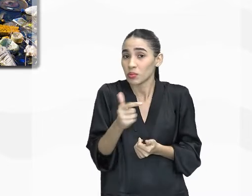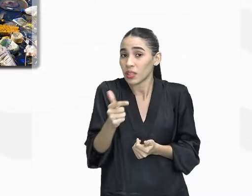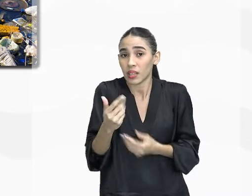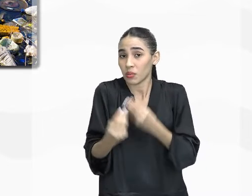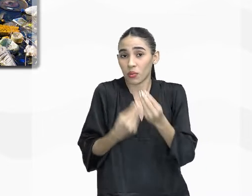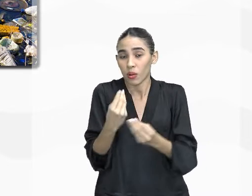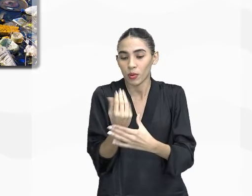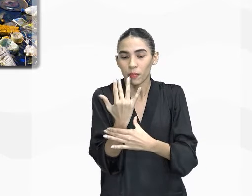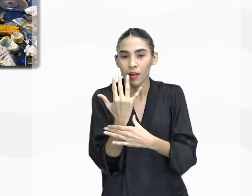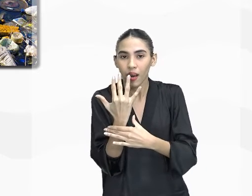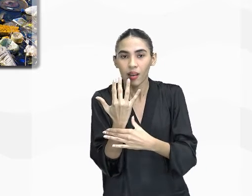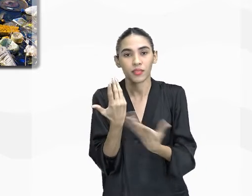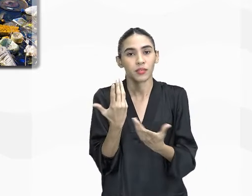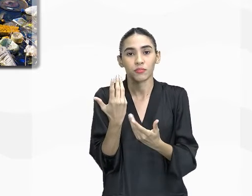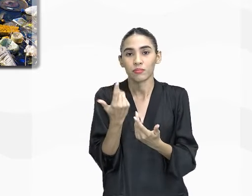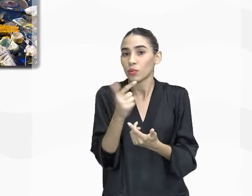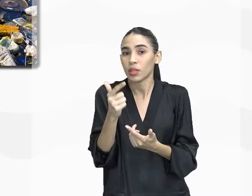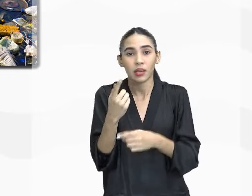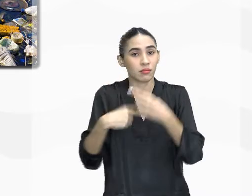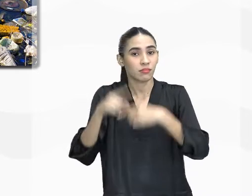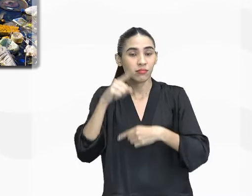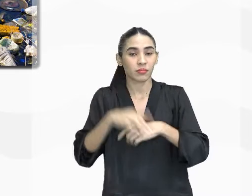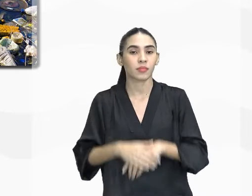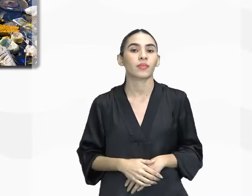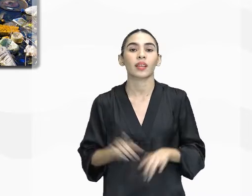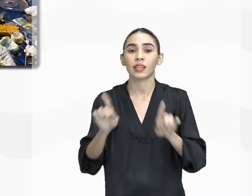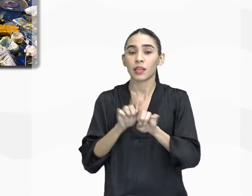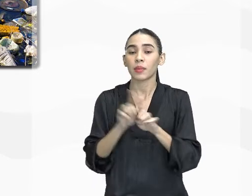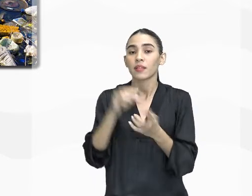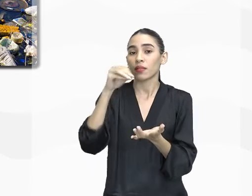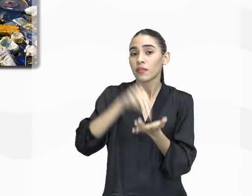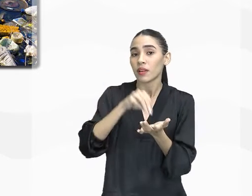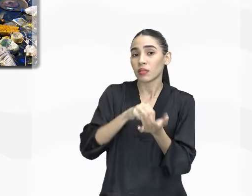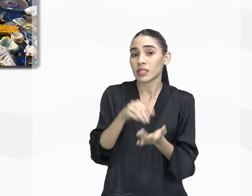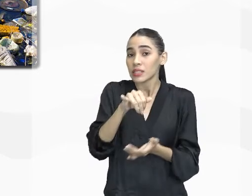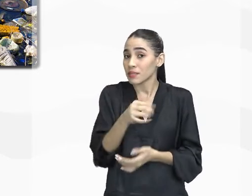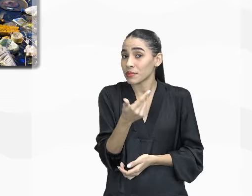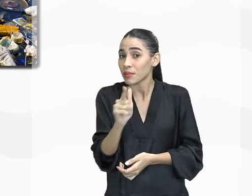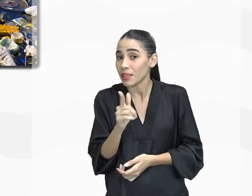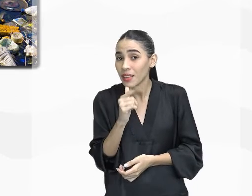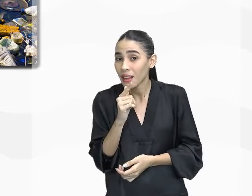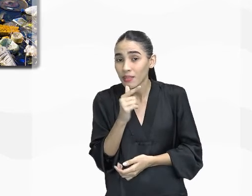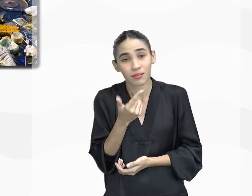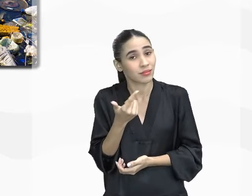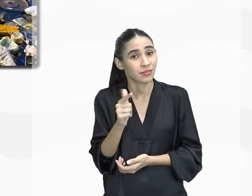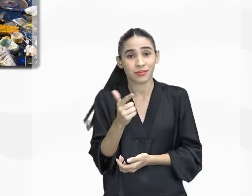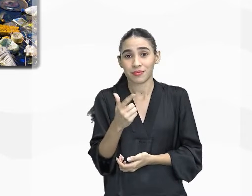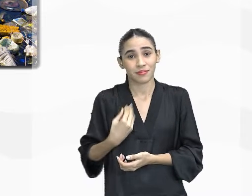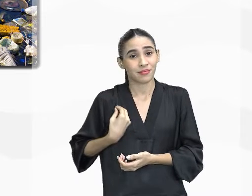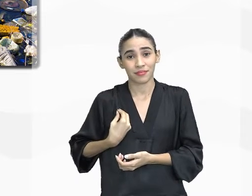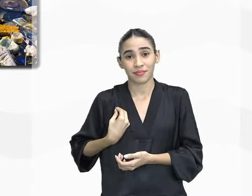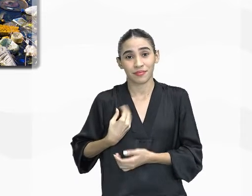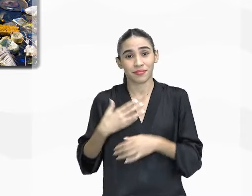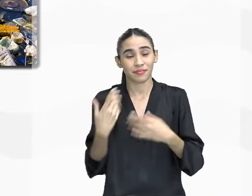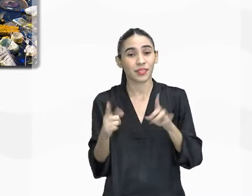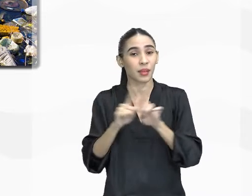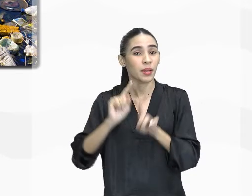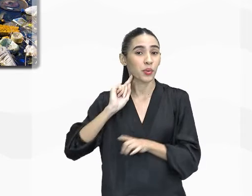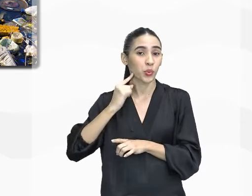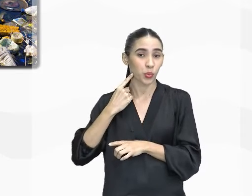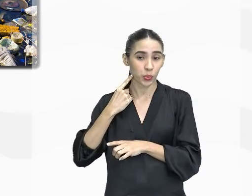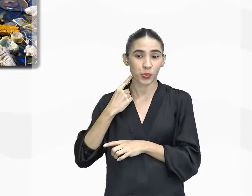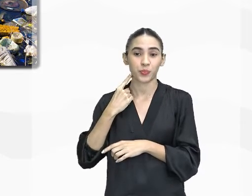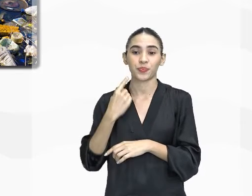como produzir, não é? A escassez hídrica, se não tem água, não tem vida, não é? E a poluição, não é,